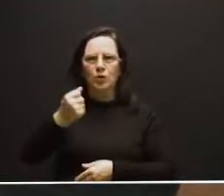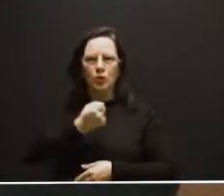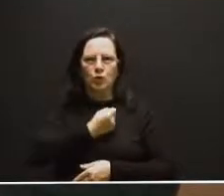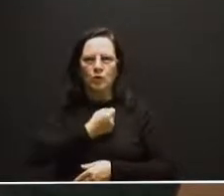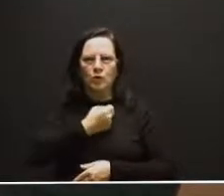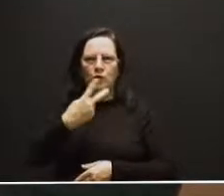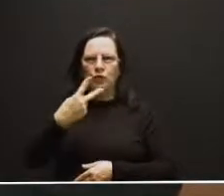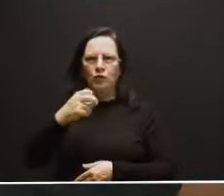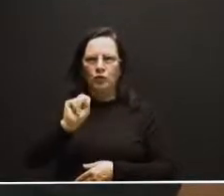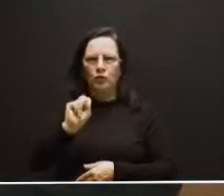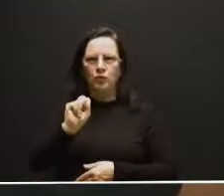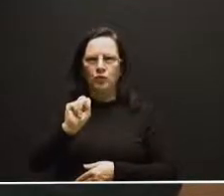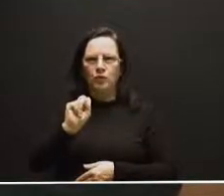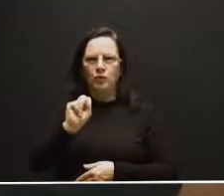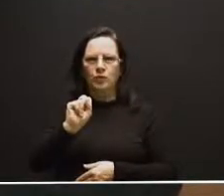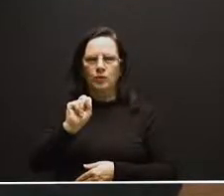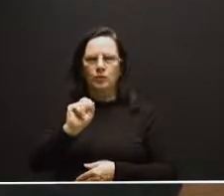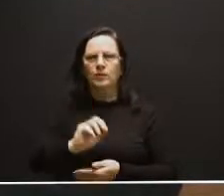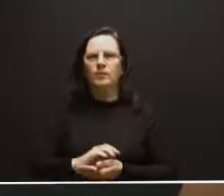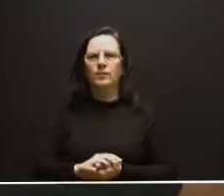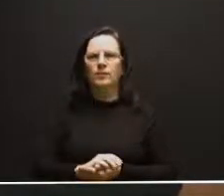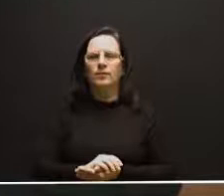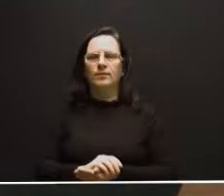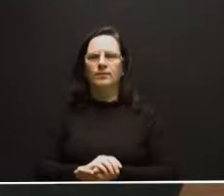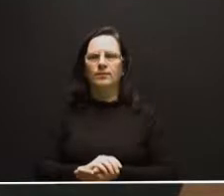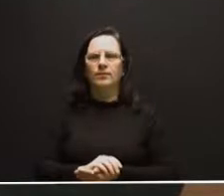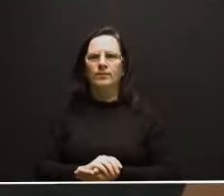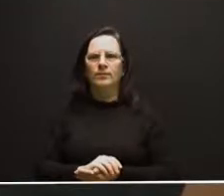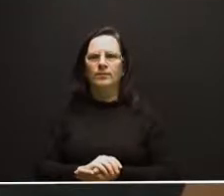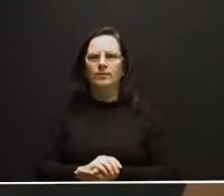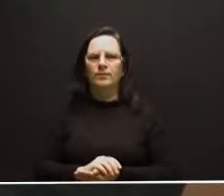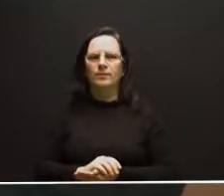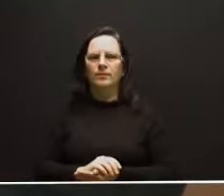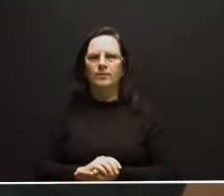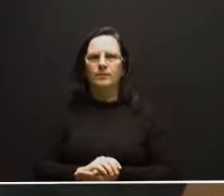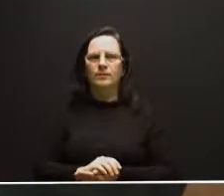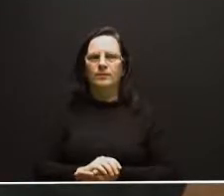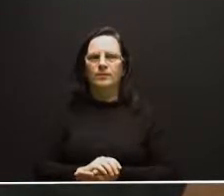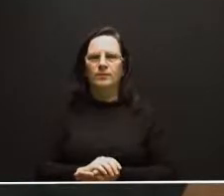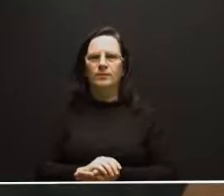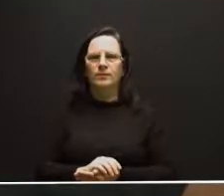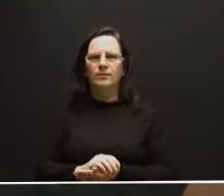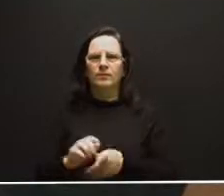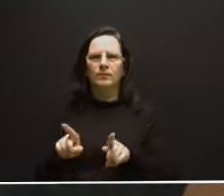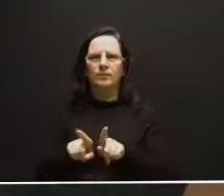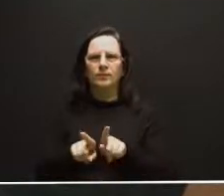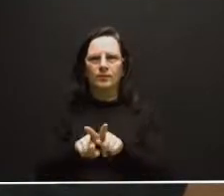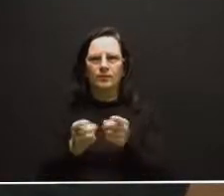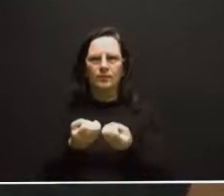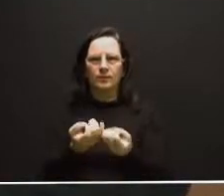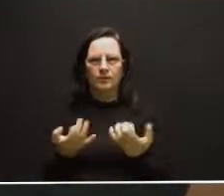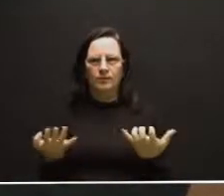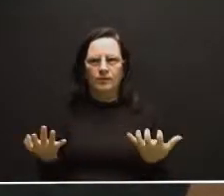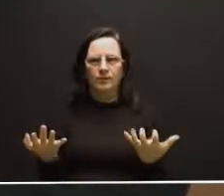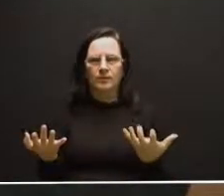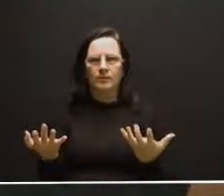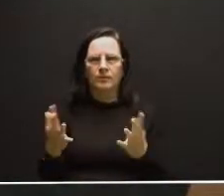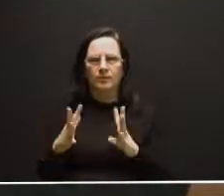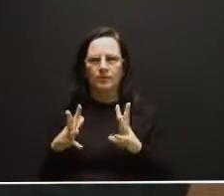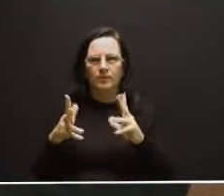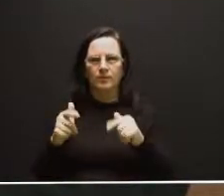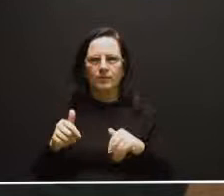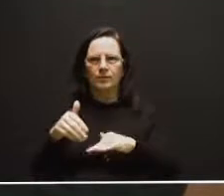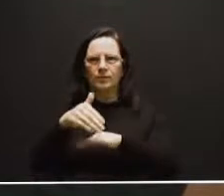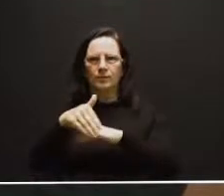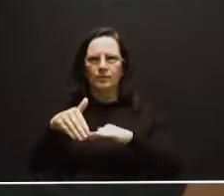28 encaminhe-se manutenção no leito carroçável da rua benjamin